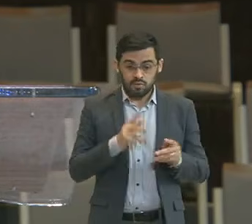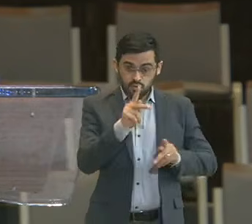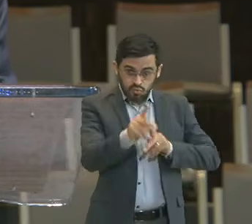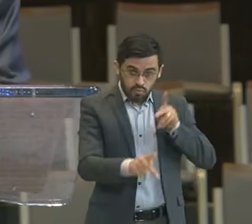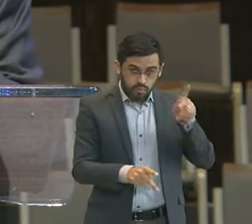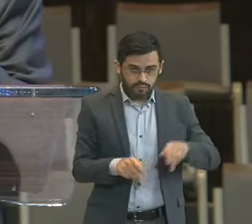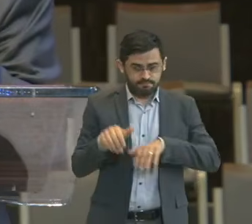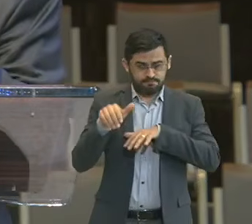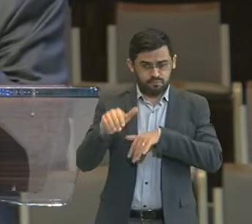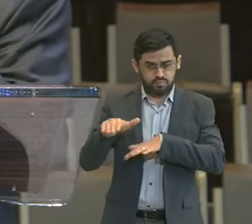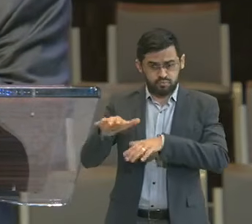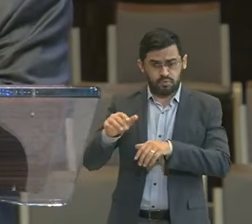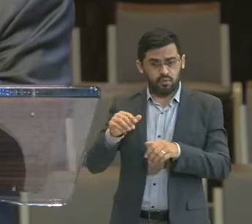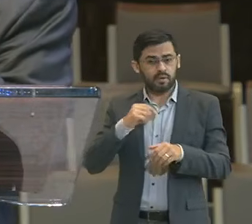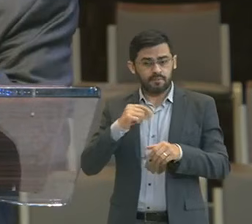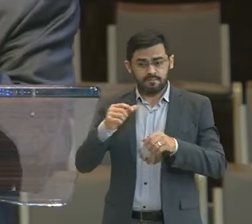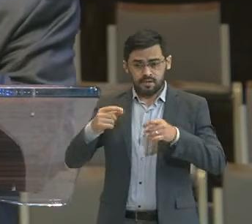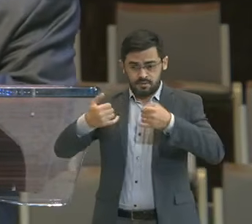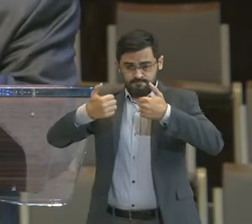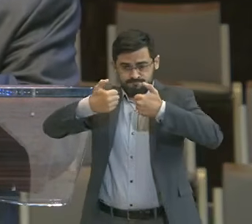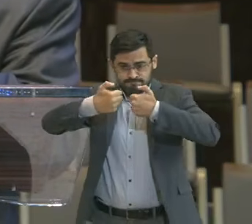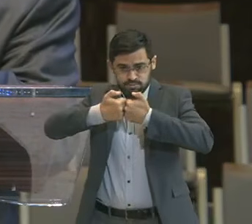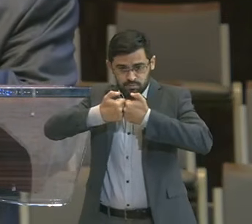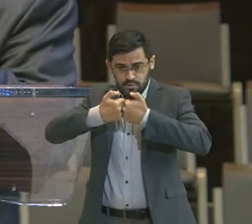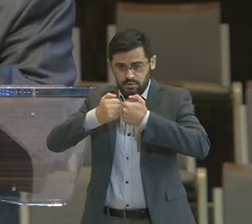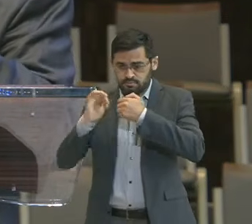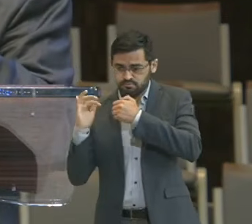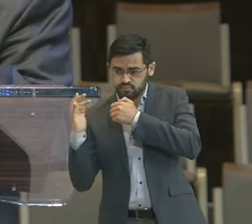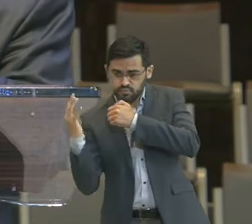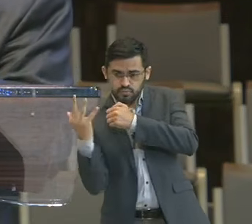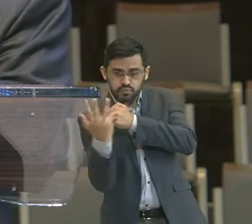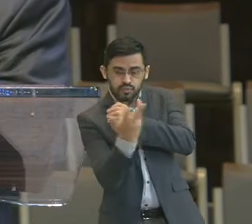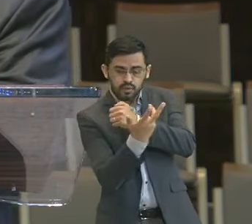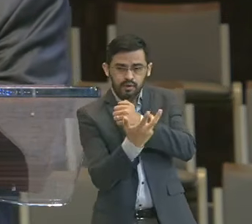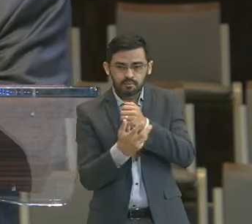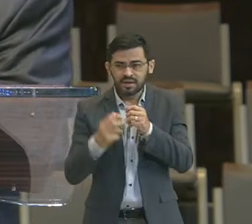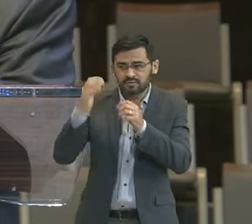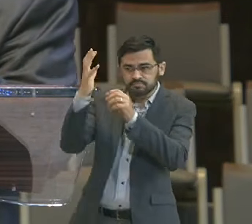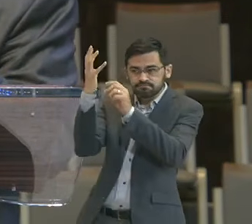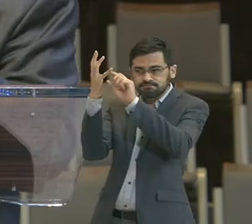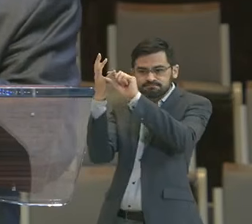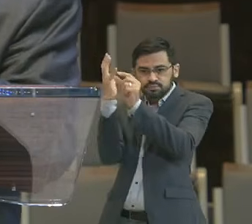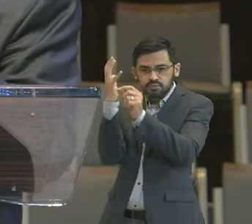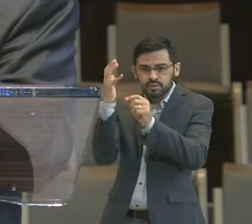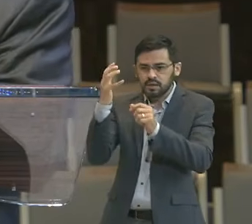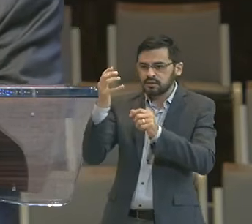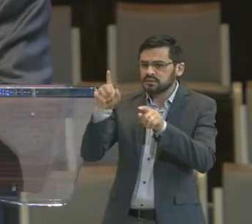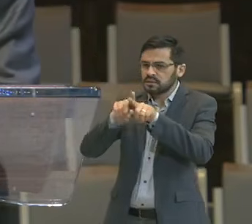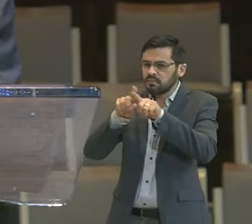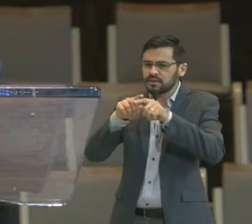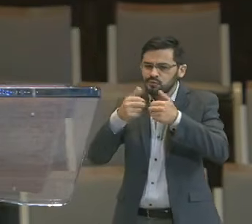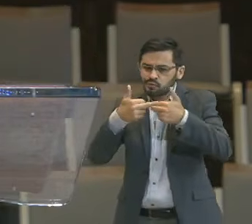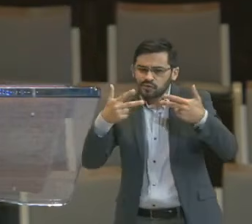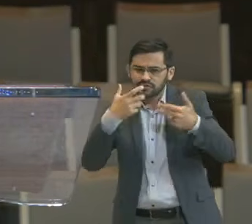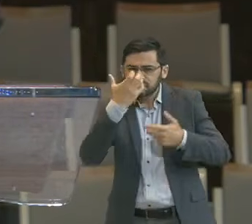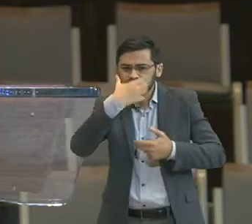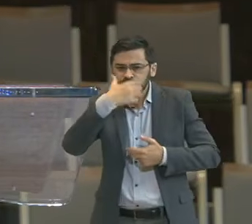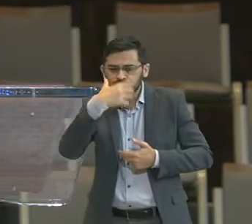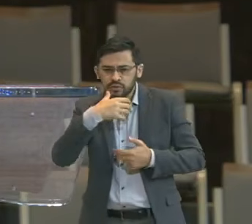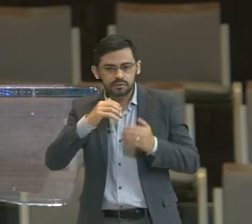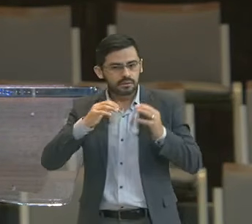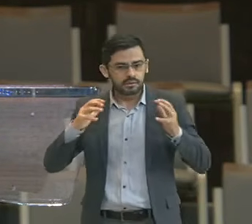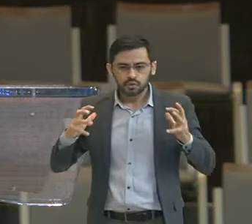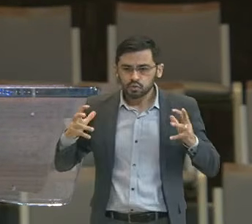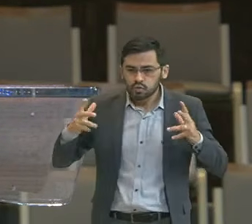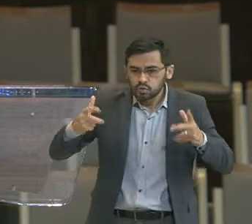povo marchava ao redor do altar maior, carregando galhos de árvores e ramos frutíferos,